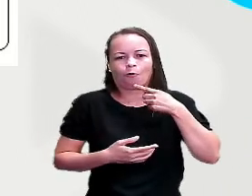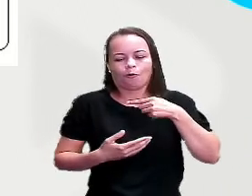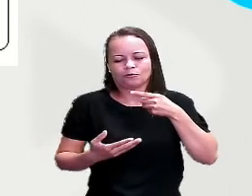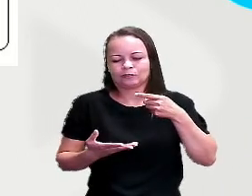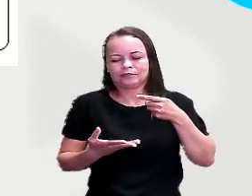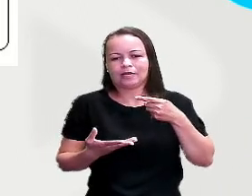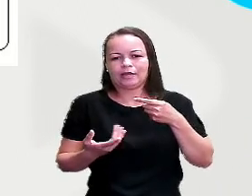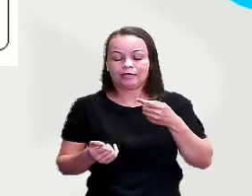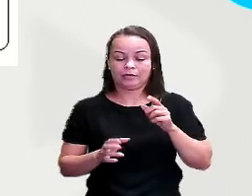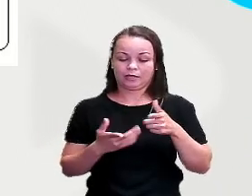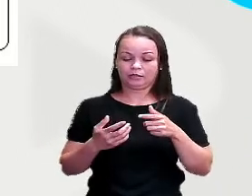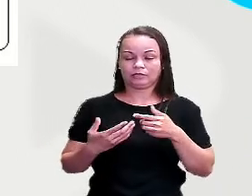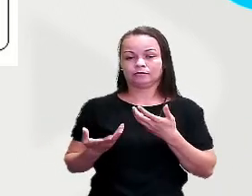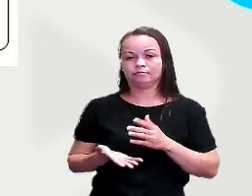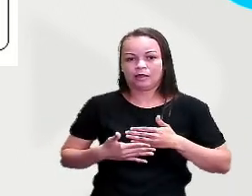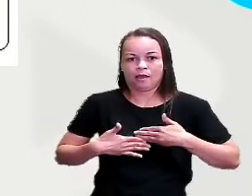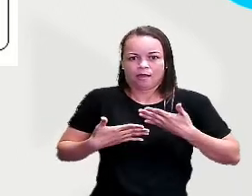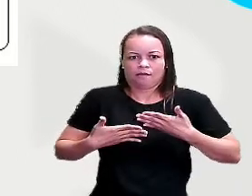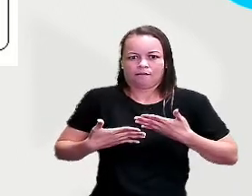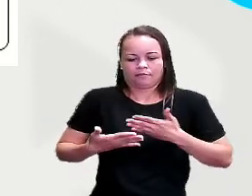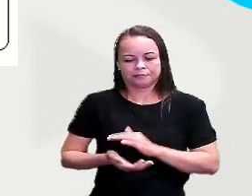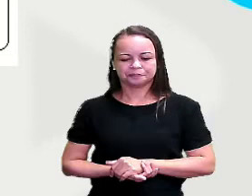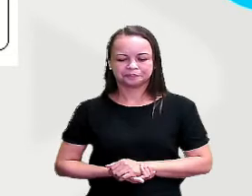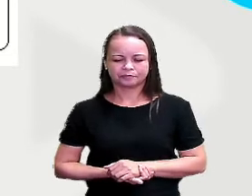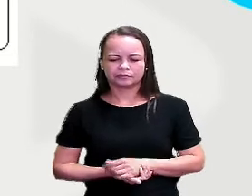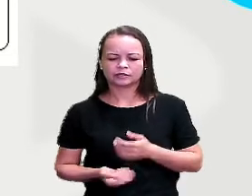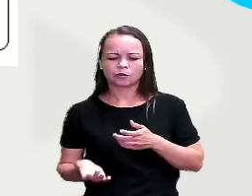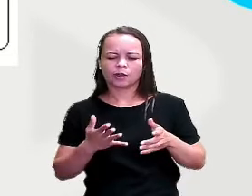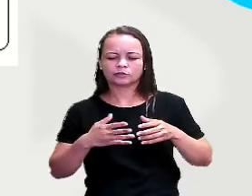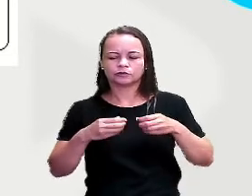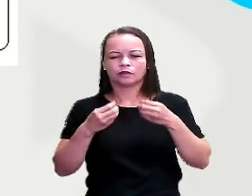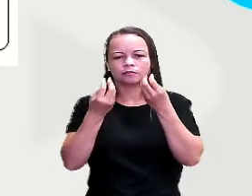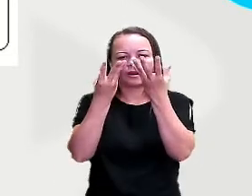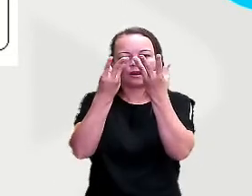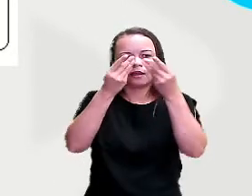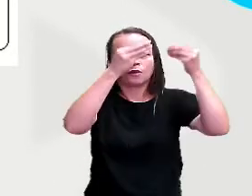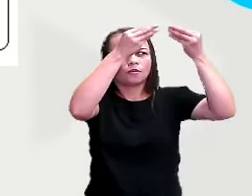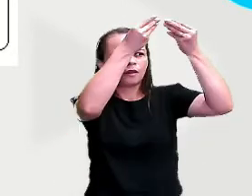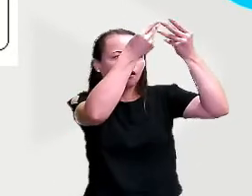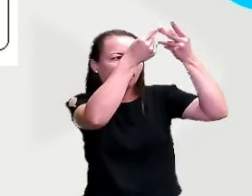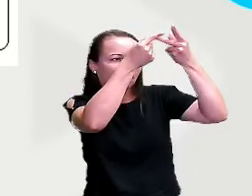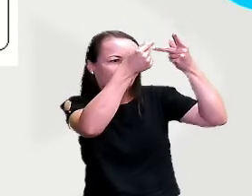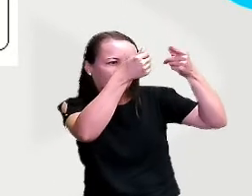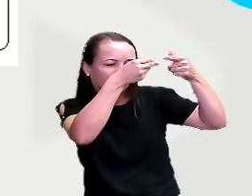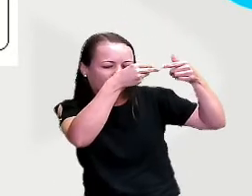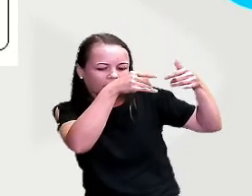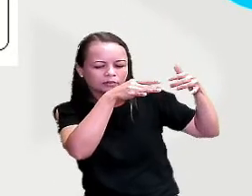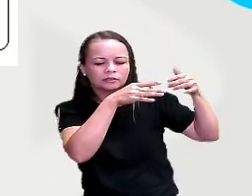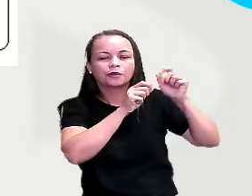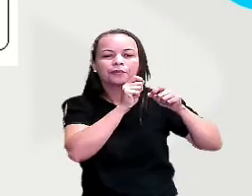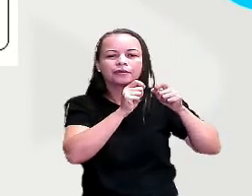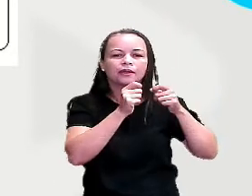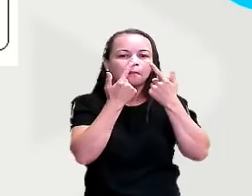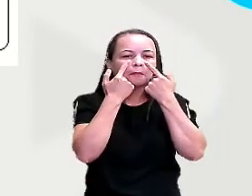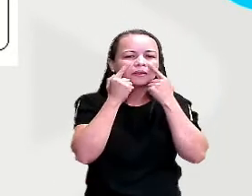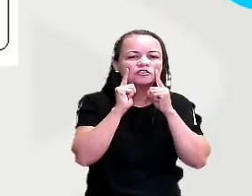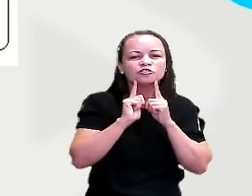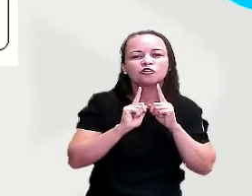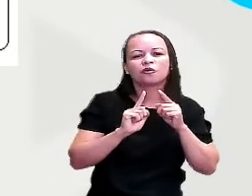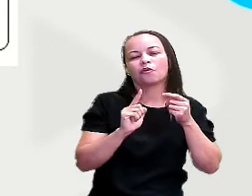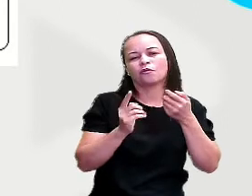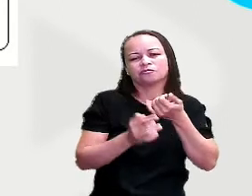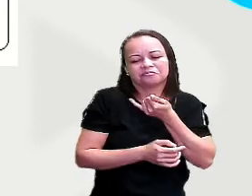sabe o que dizer. E quando tem um balãozinho derretendo assim, ó, o personagem está choroso,